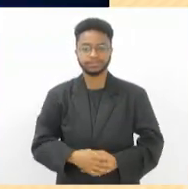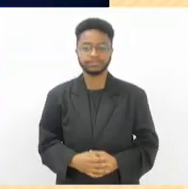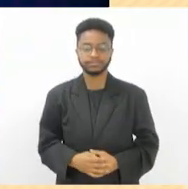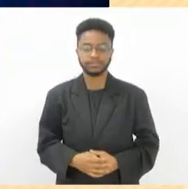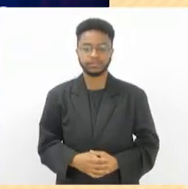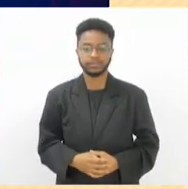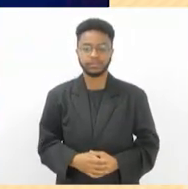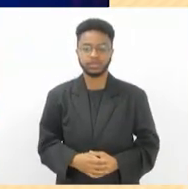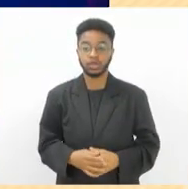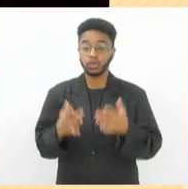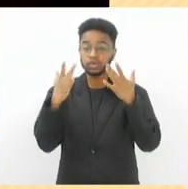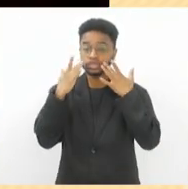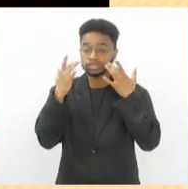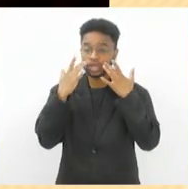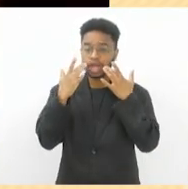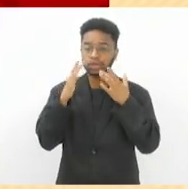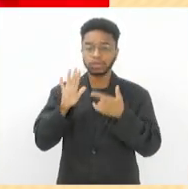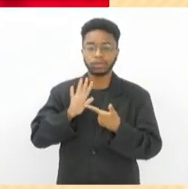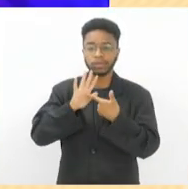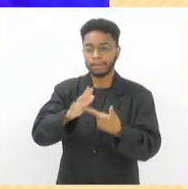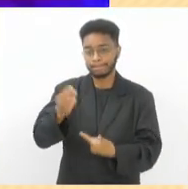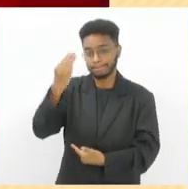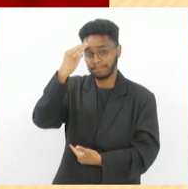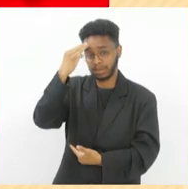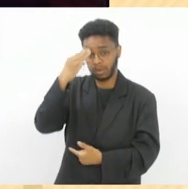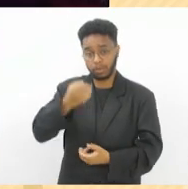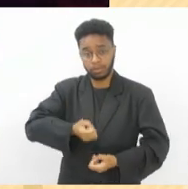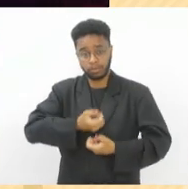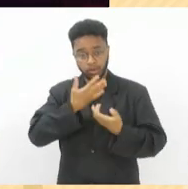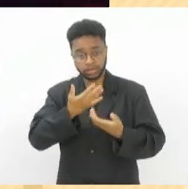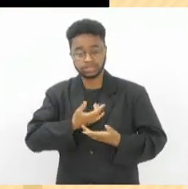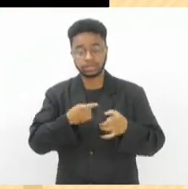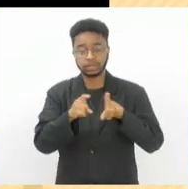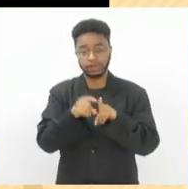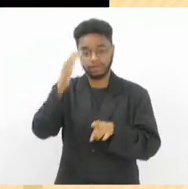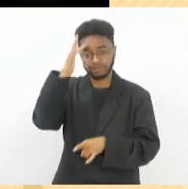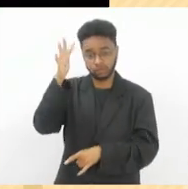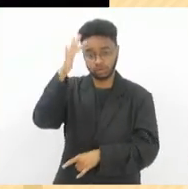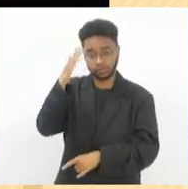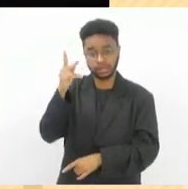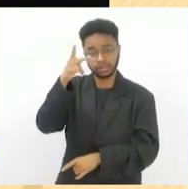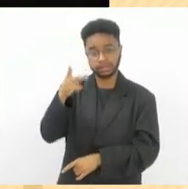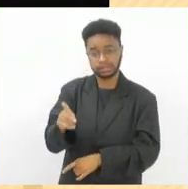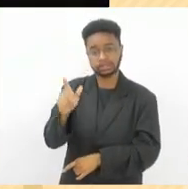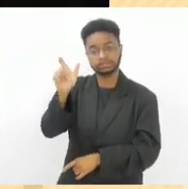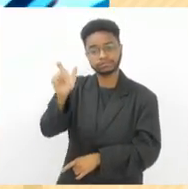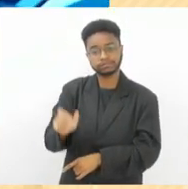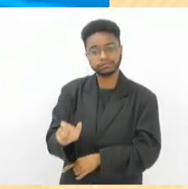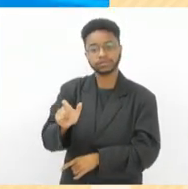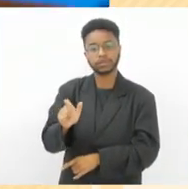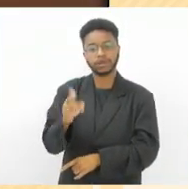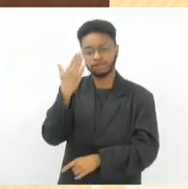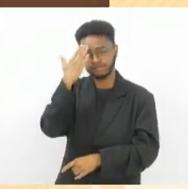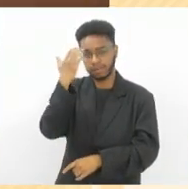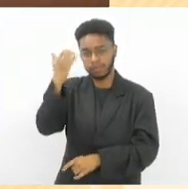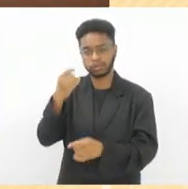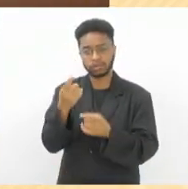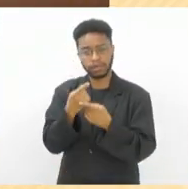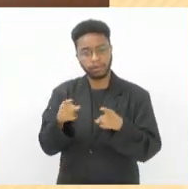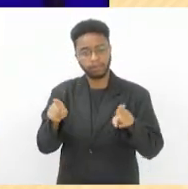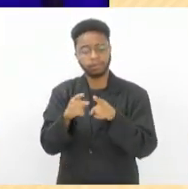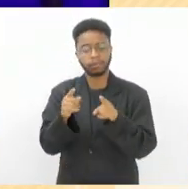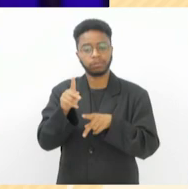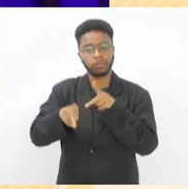O musical traz ao palco a memória, poesia e a filosofia de um grande ícone da música popular brasileira,